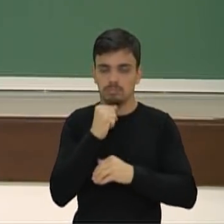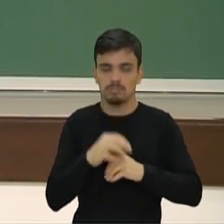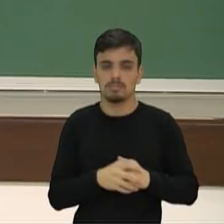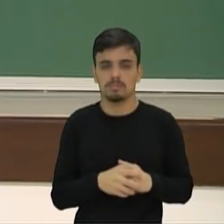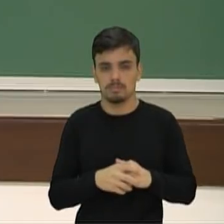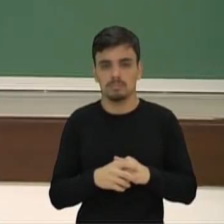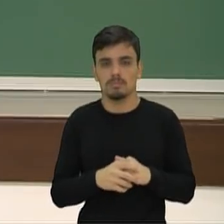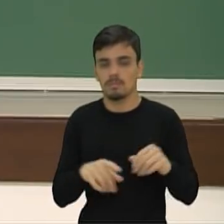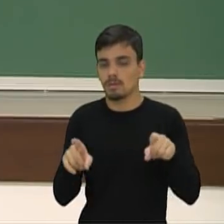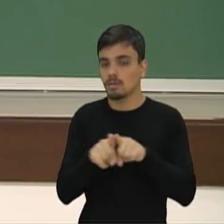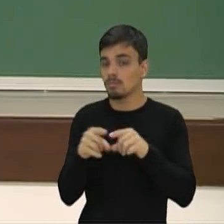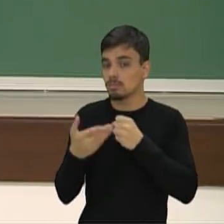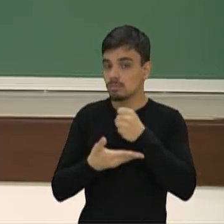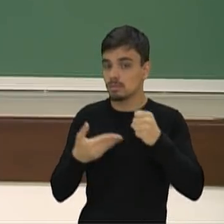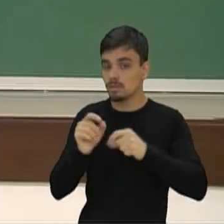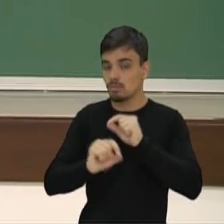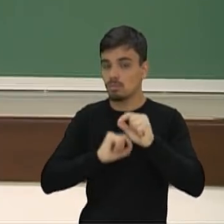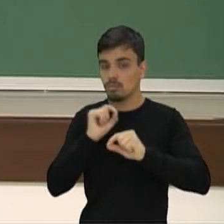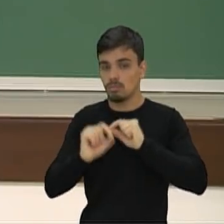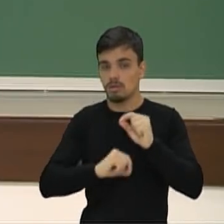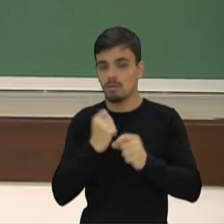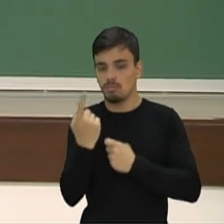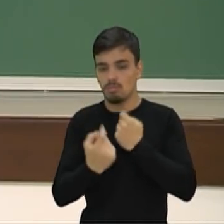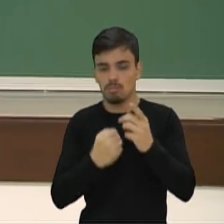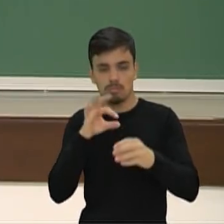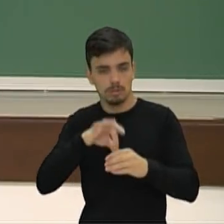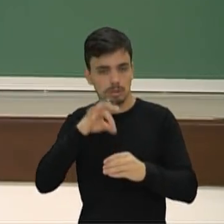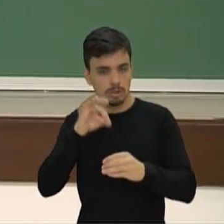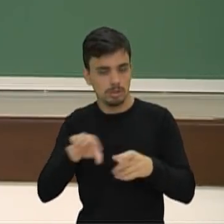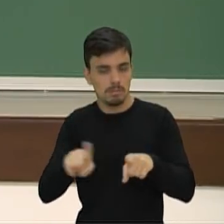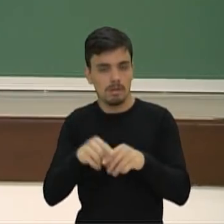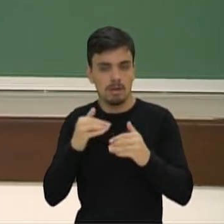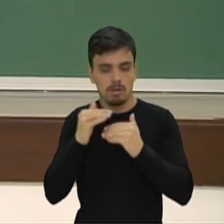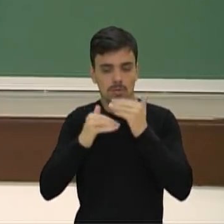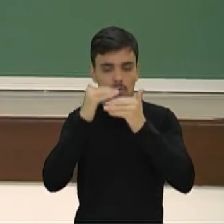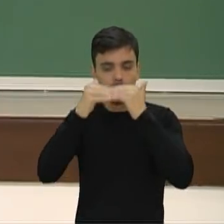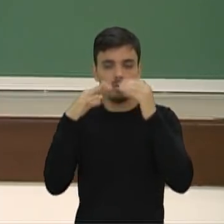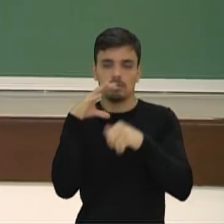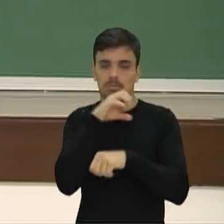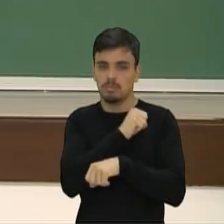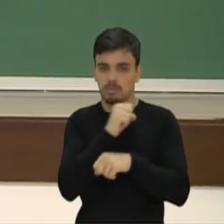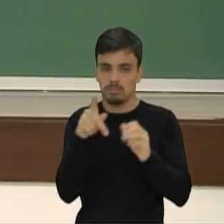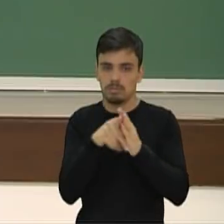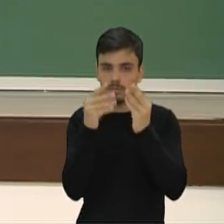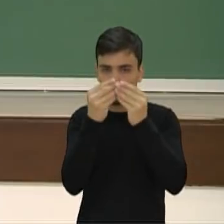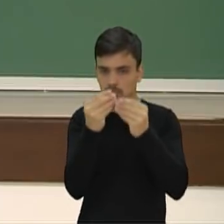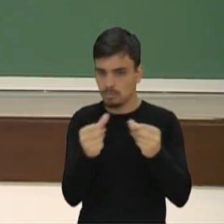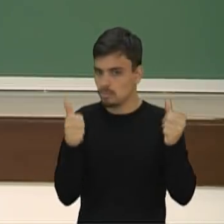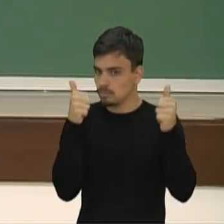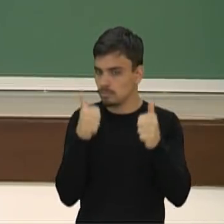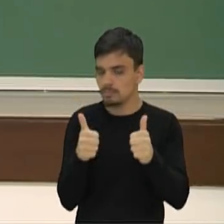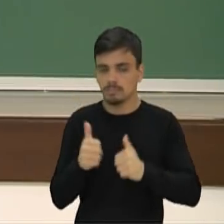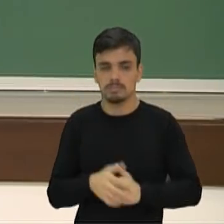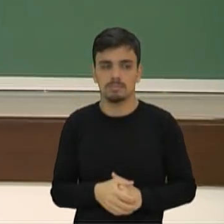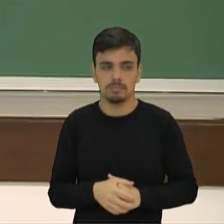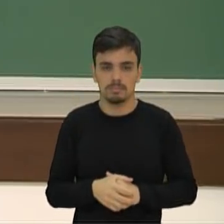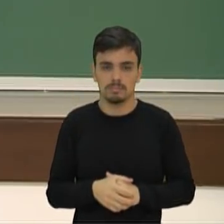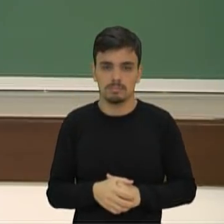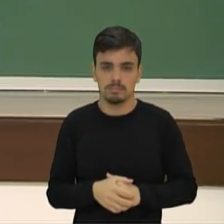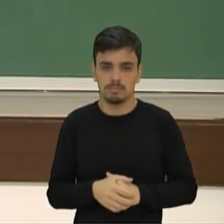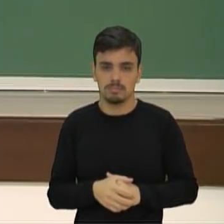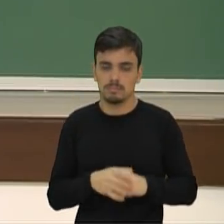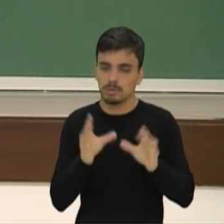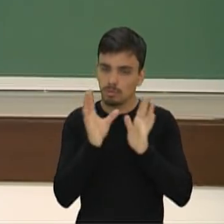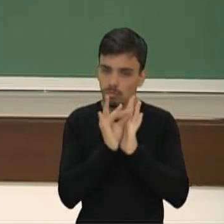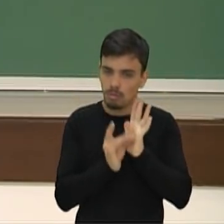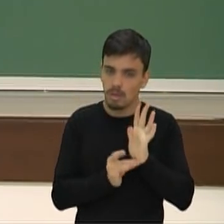Também baseado em algumas ervas ali, para que você acelerasse o processo de cauterização, ok? Então, aliás, de